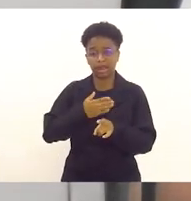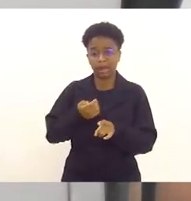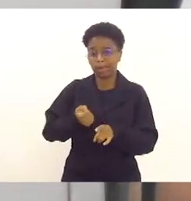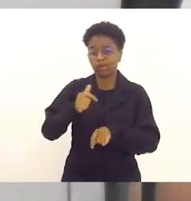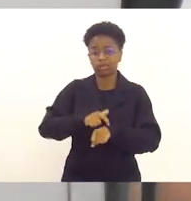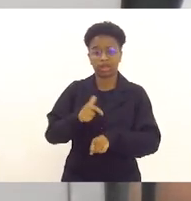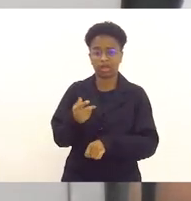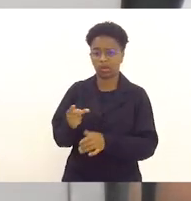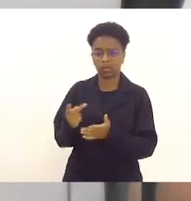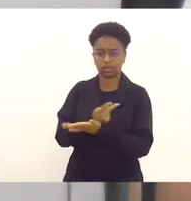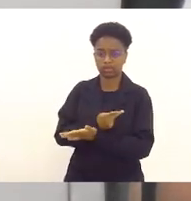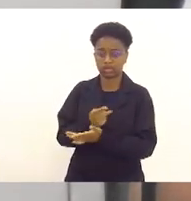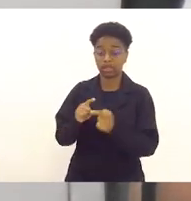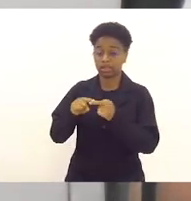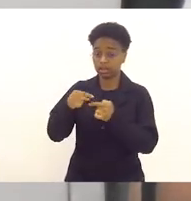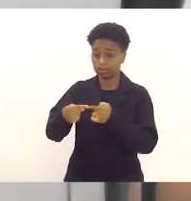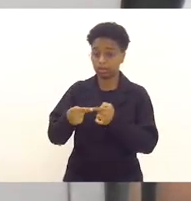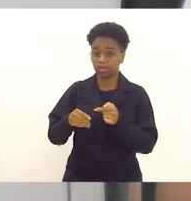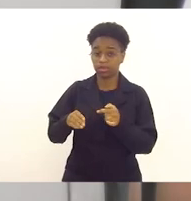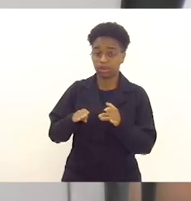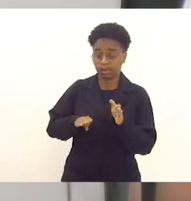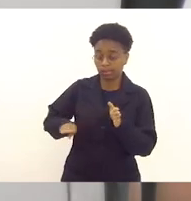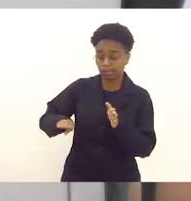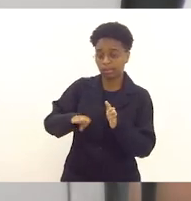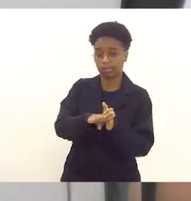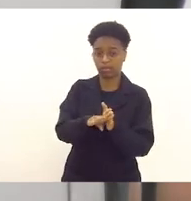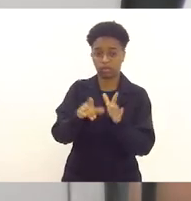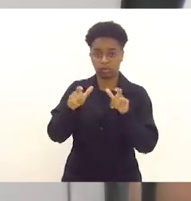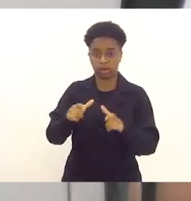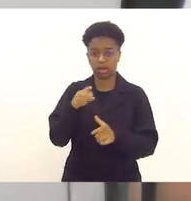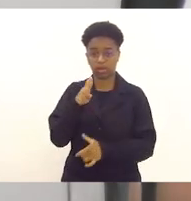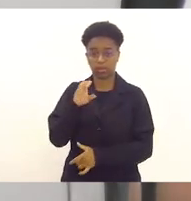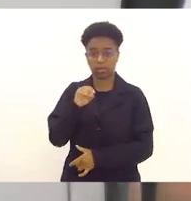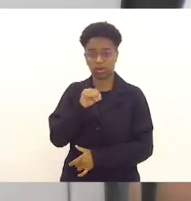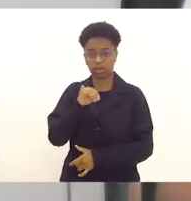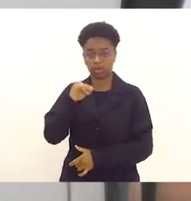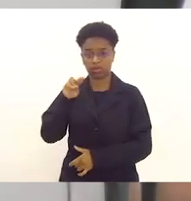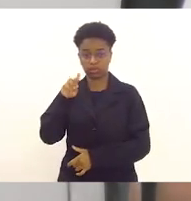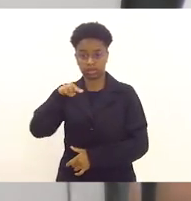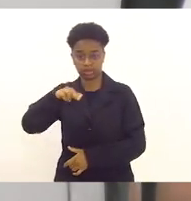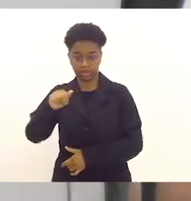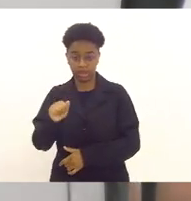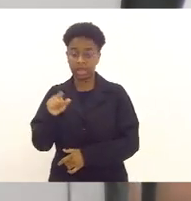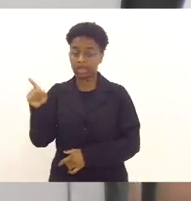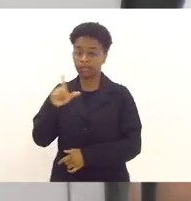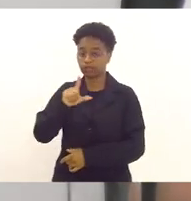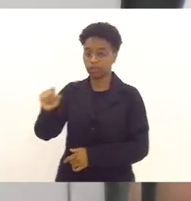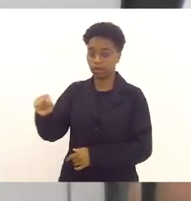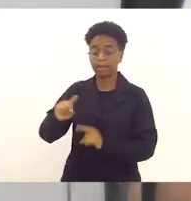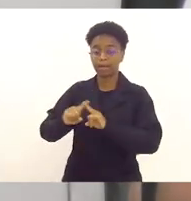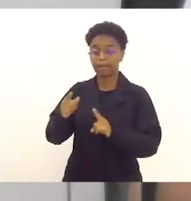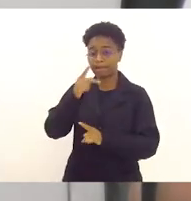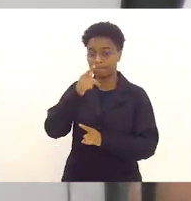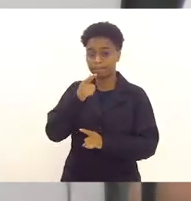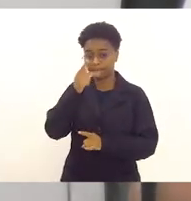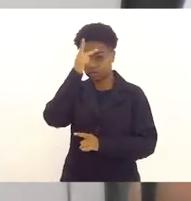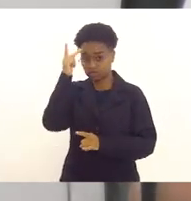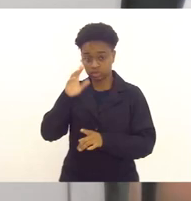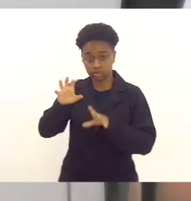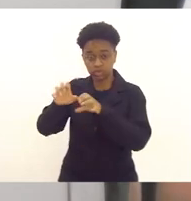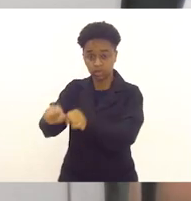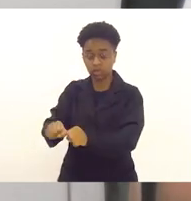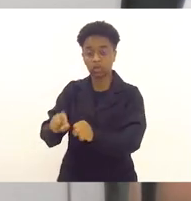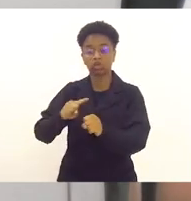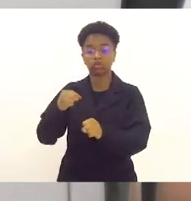na hora que ele parou na estação Boiuna ele saiu e um passageiro né segurou ele lá fora foi o tempo da